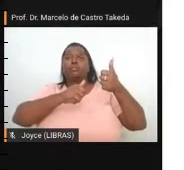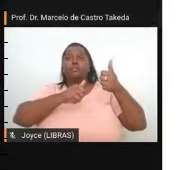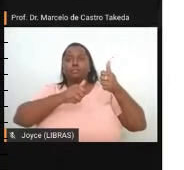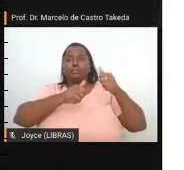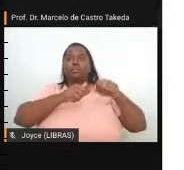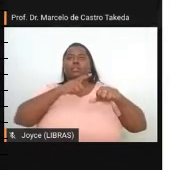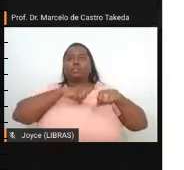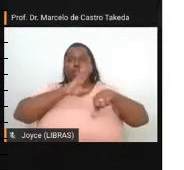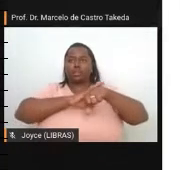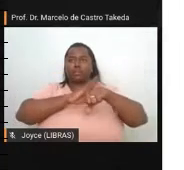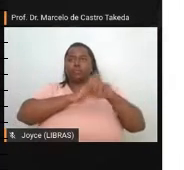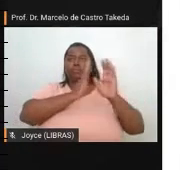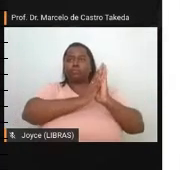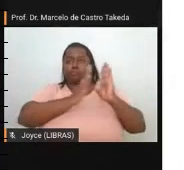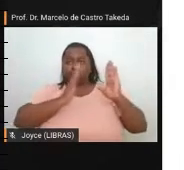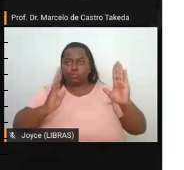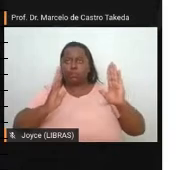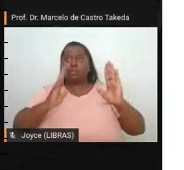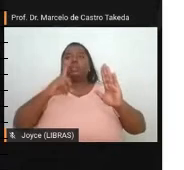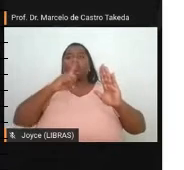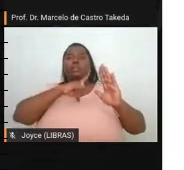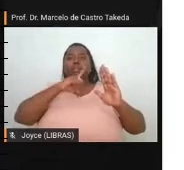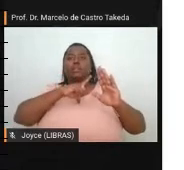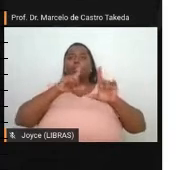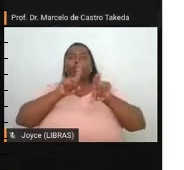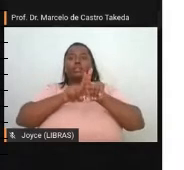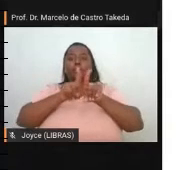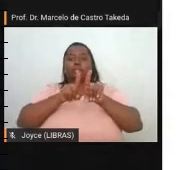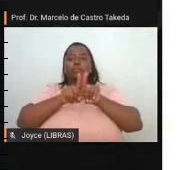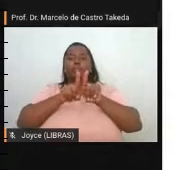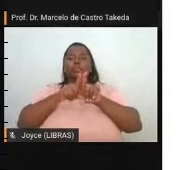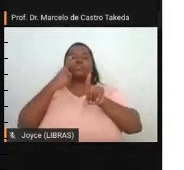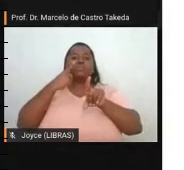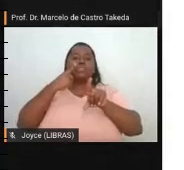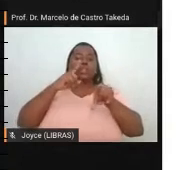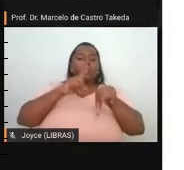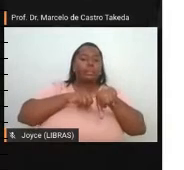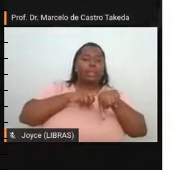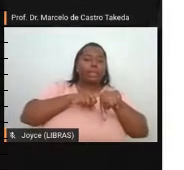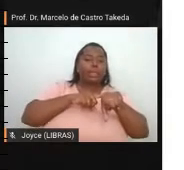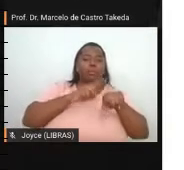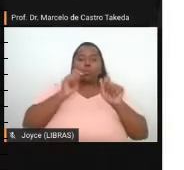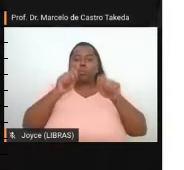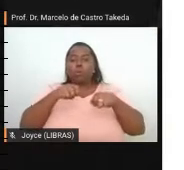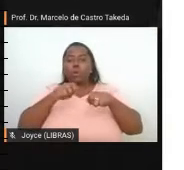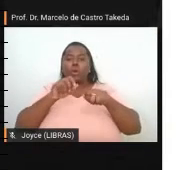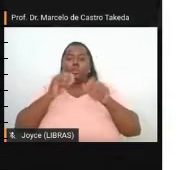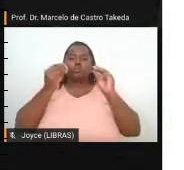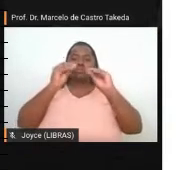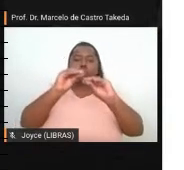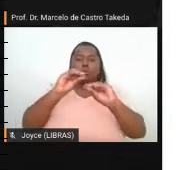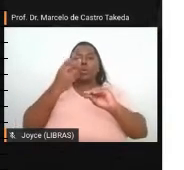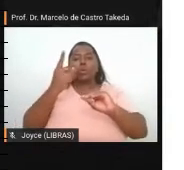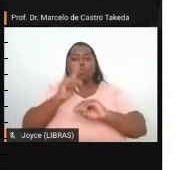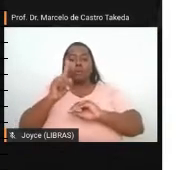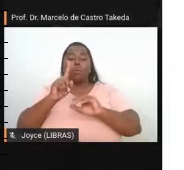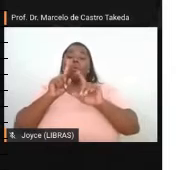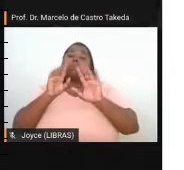né, na apresentação, sobre a flexibilização do tempo, se a gente pode deixar ou não. Mas o fato é que o questionário a gente pode estabelecer